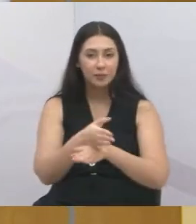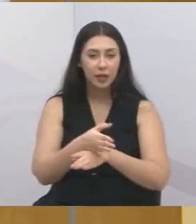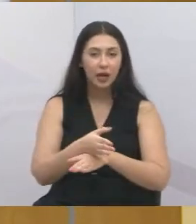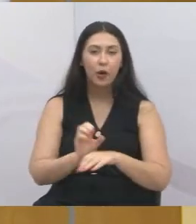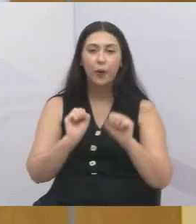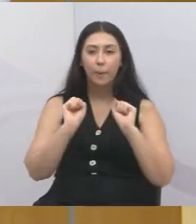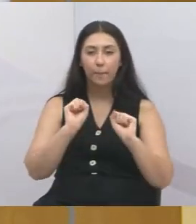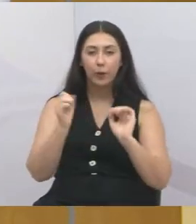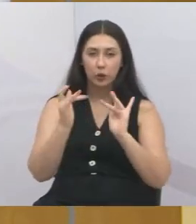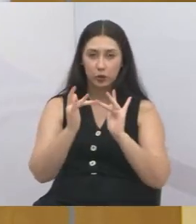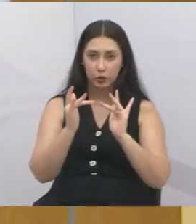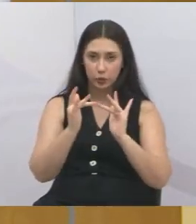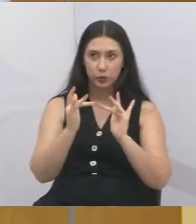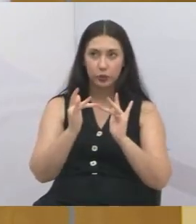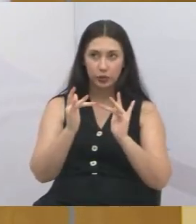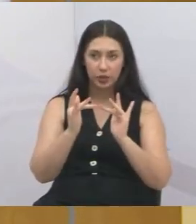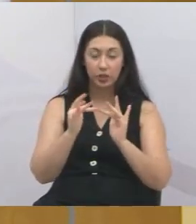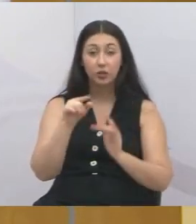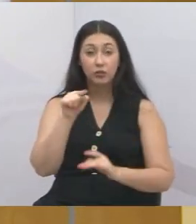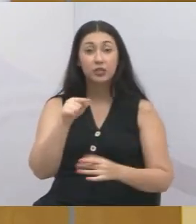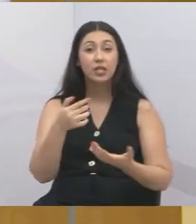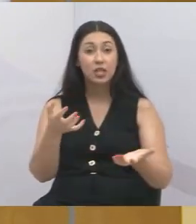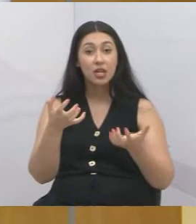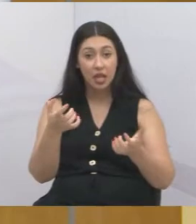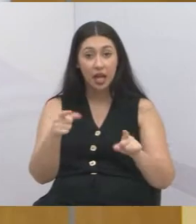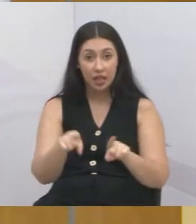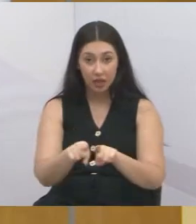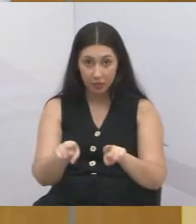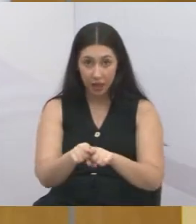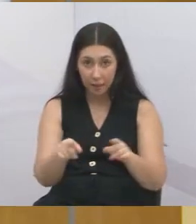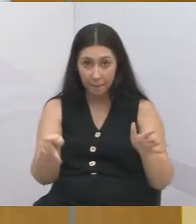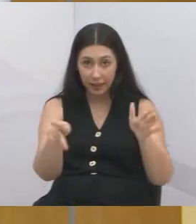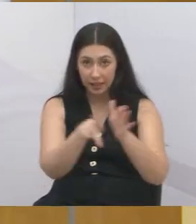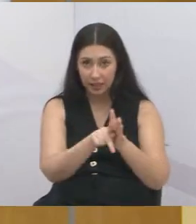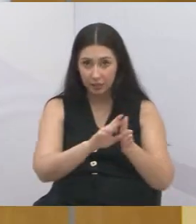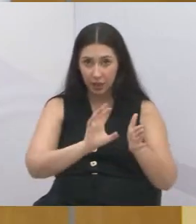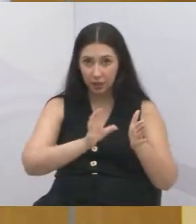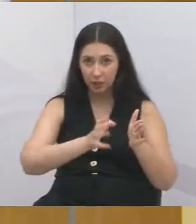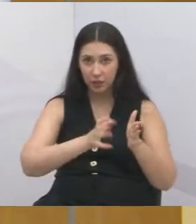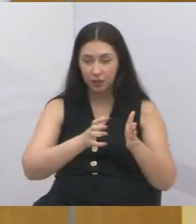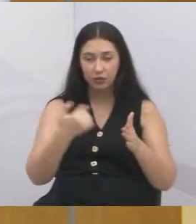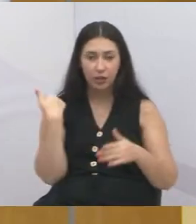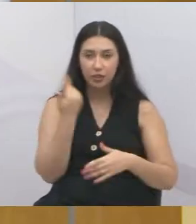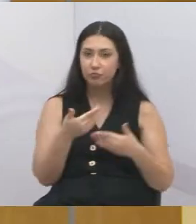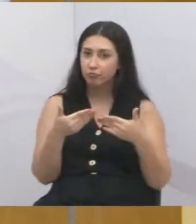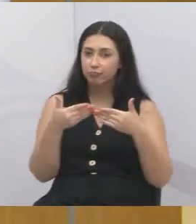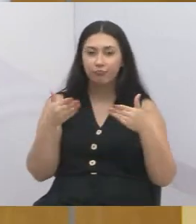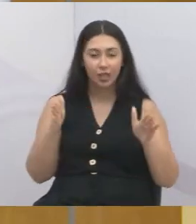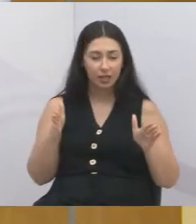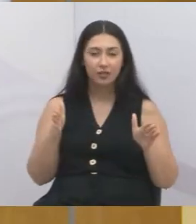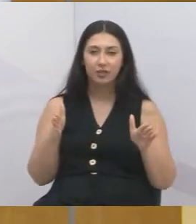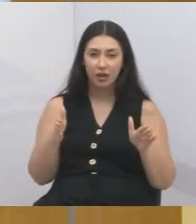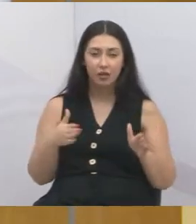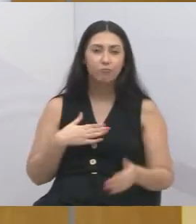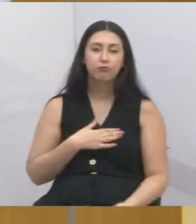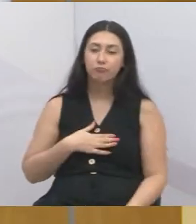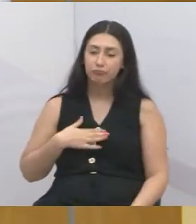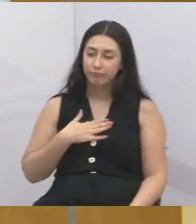conosco. Você que, inclusive, quer se filiar ao partido, as portas estão abertas. Vai ser um